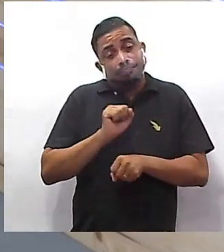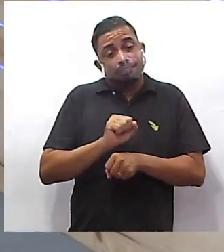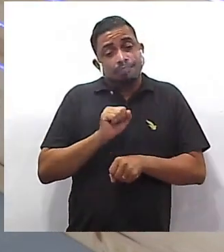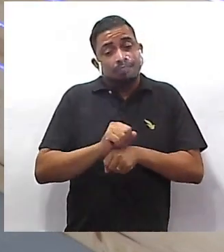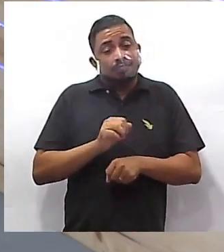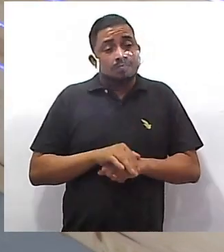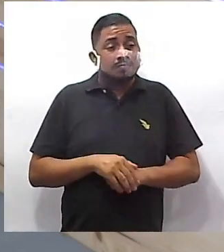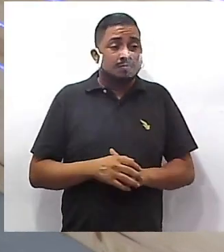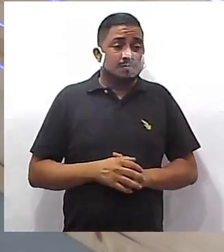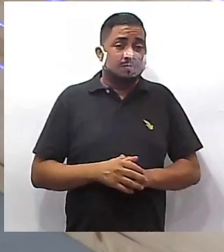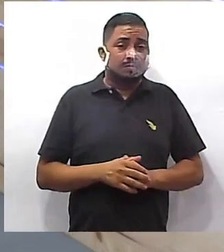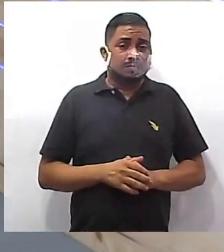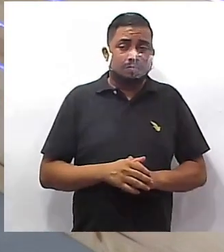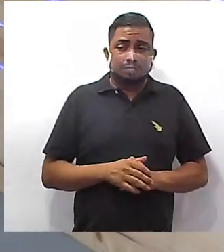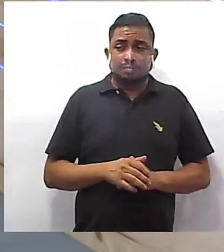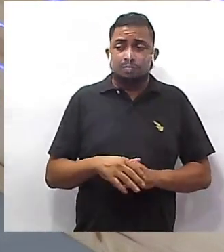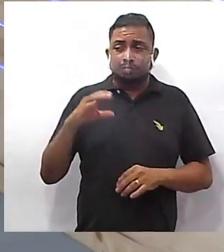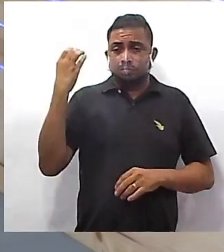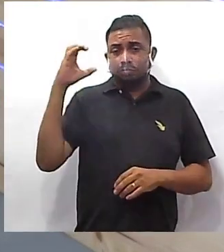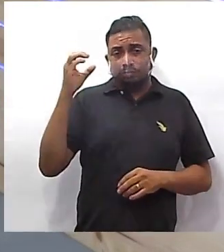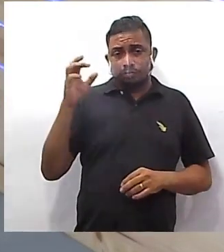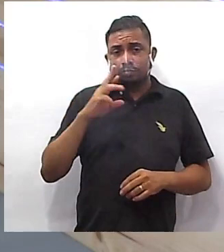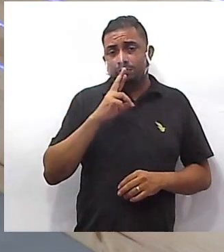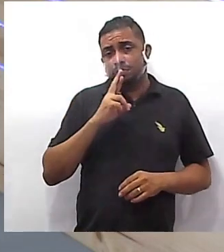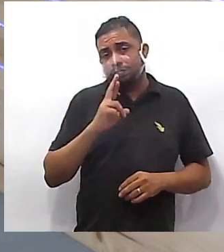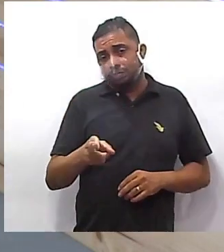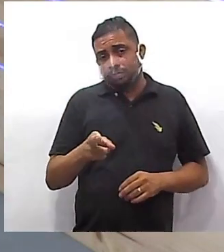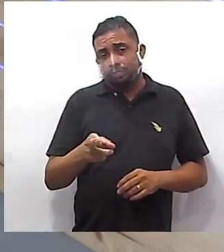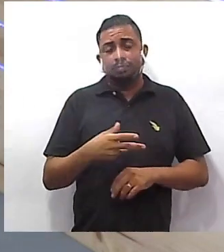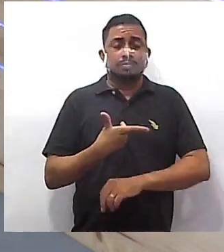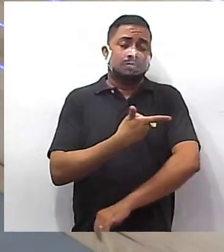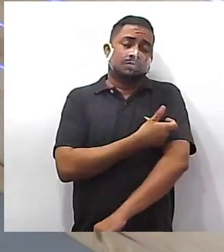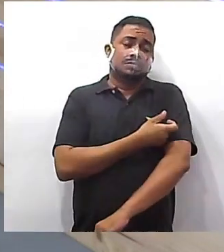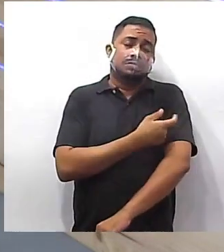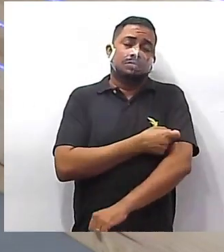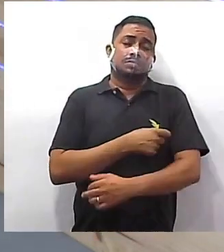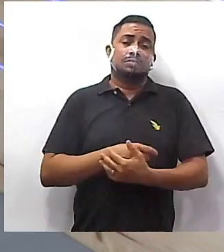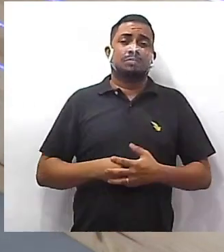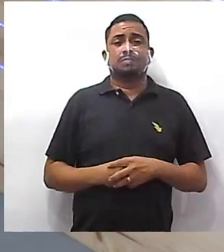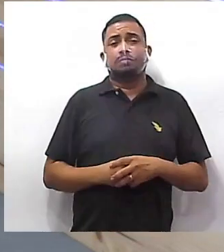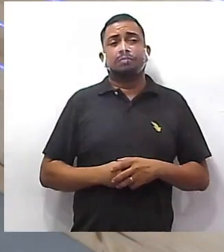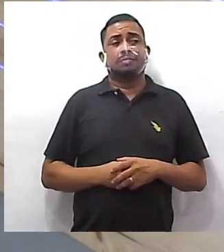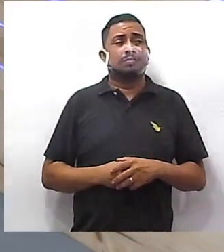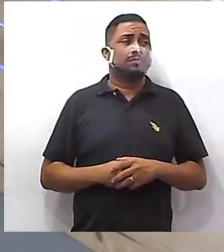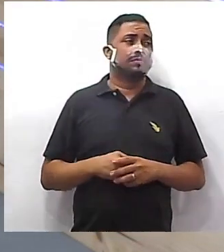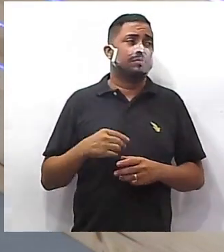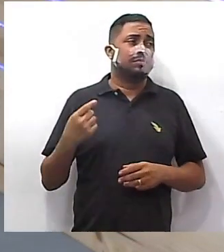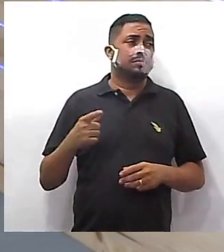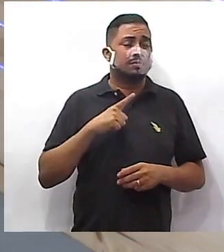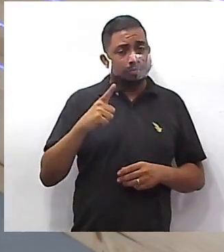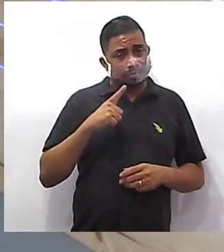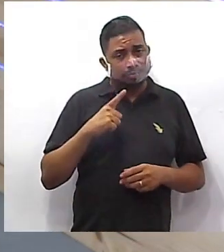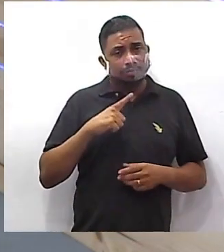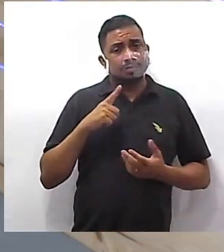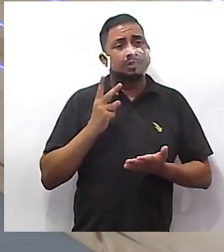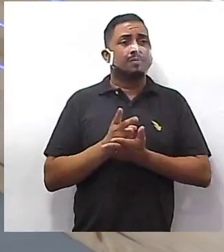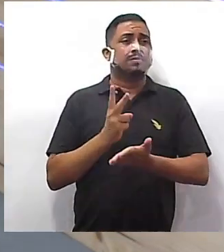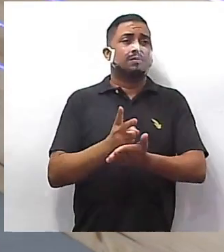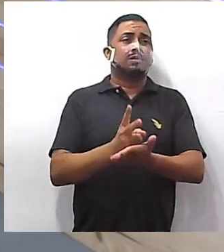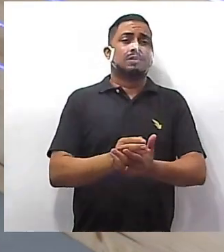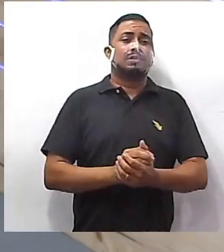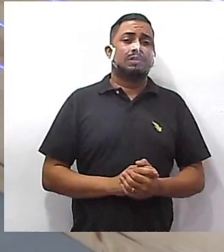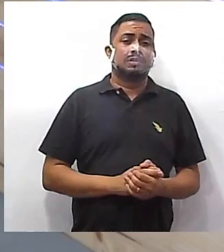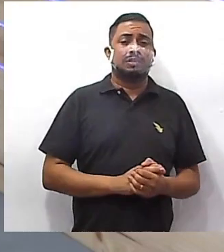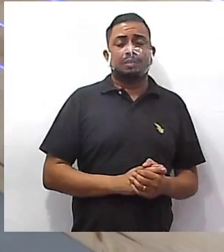né, a ciência responda com vacinas, nós vamos ter que manter